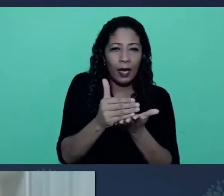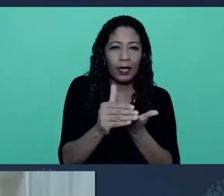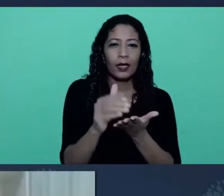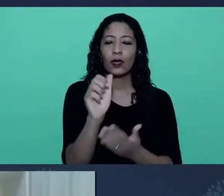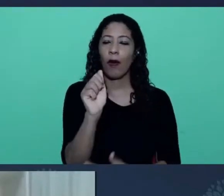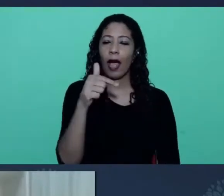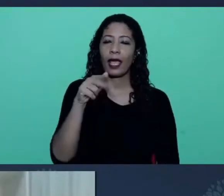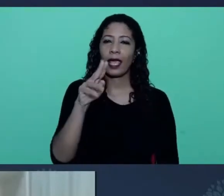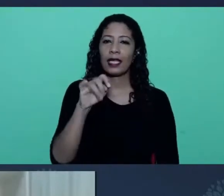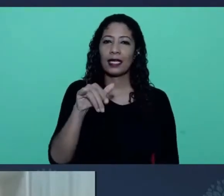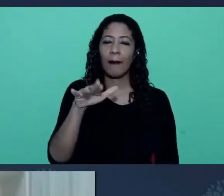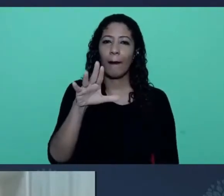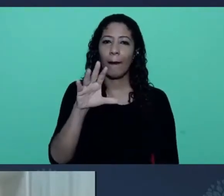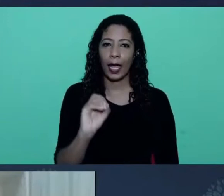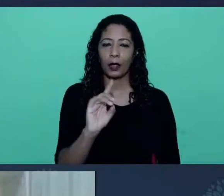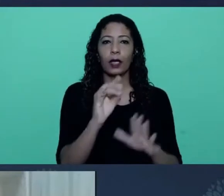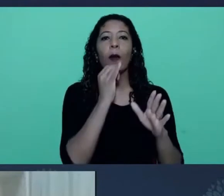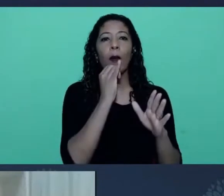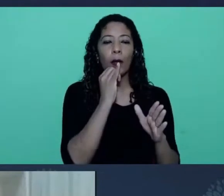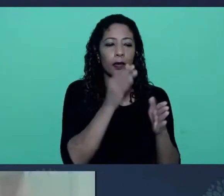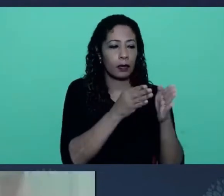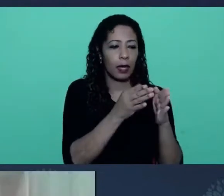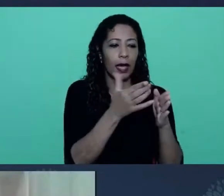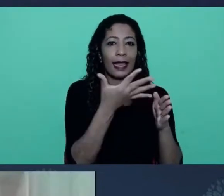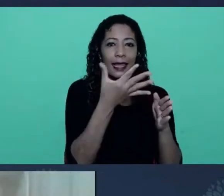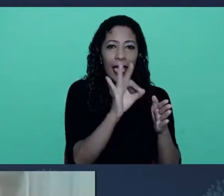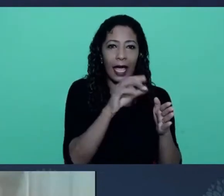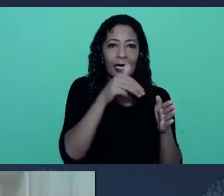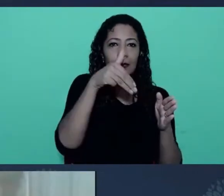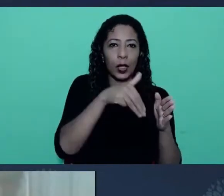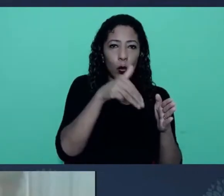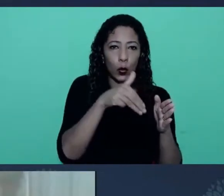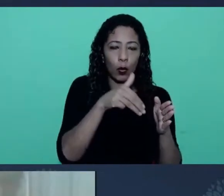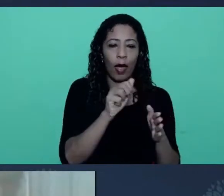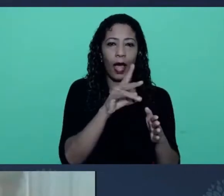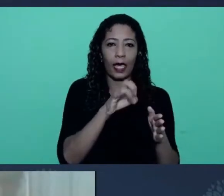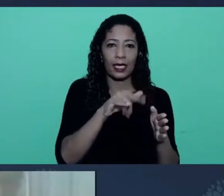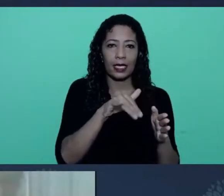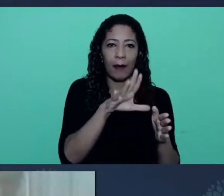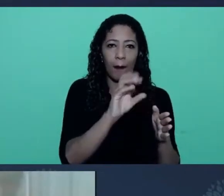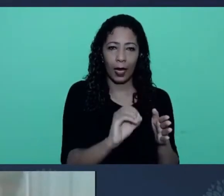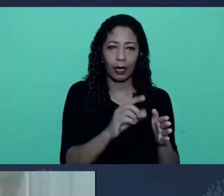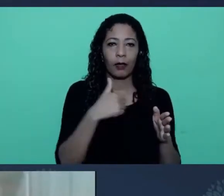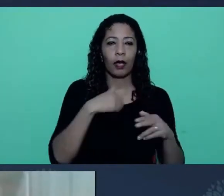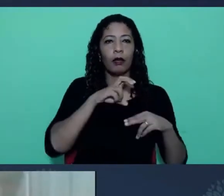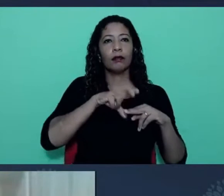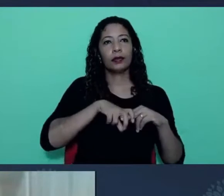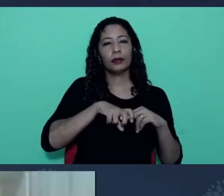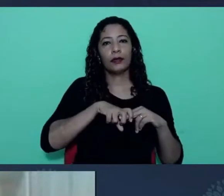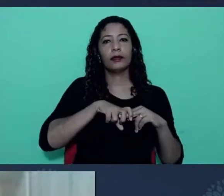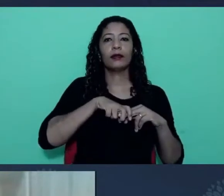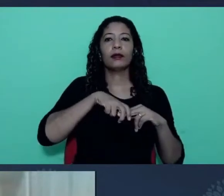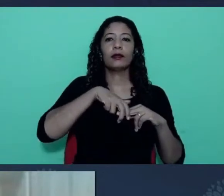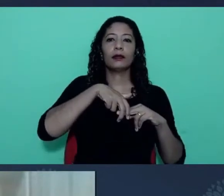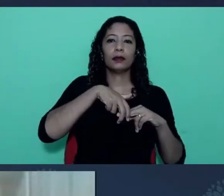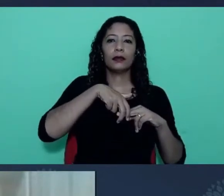você vai fazer em torno de 10 minutos de aquecimento, que é tirar o paciente do repouso e começar ele para caminhar